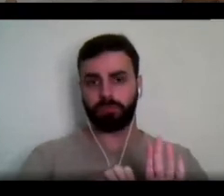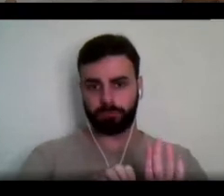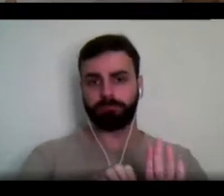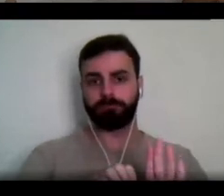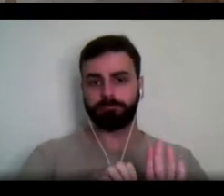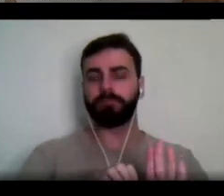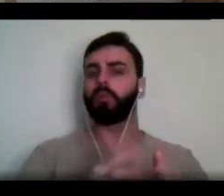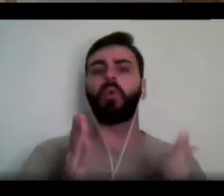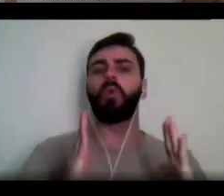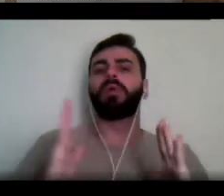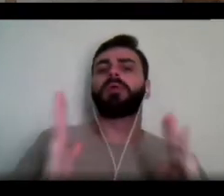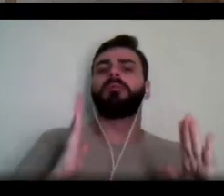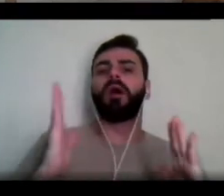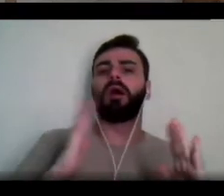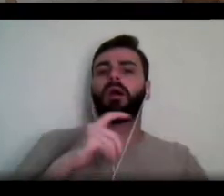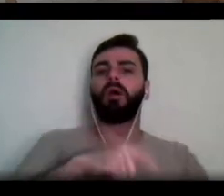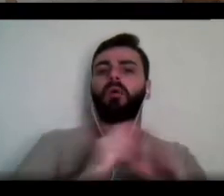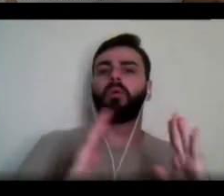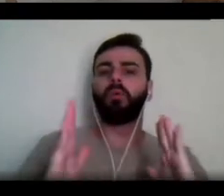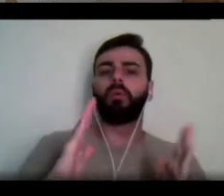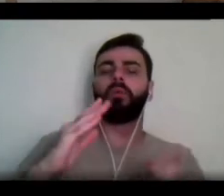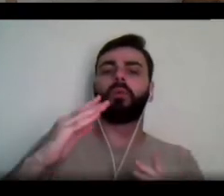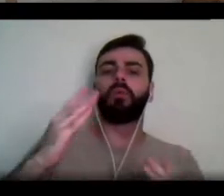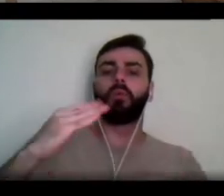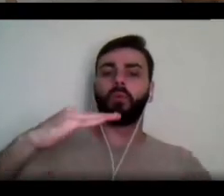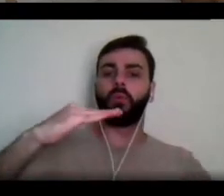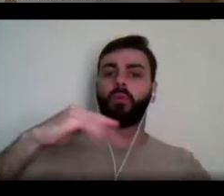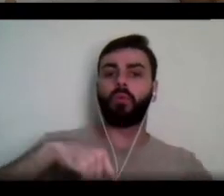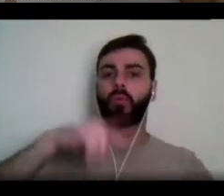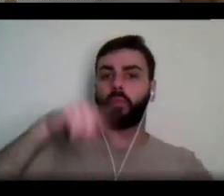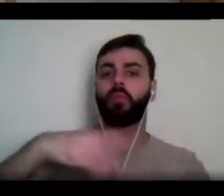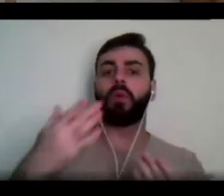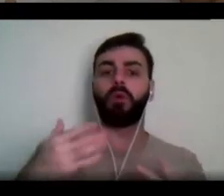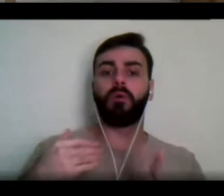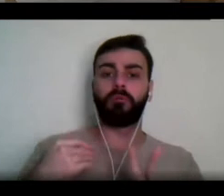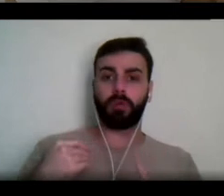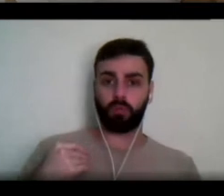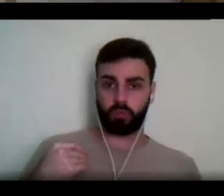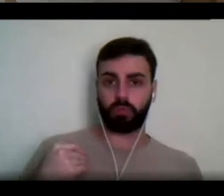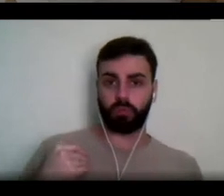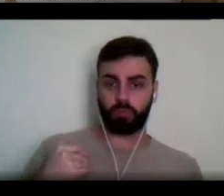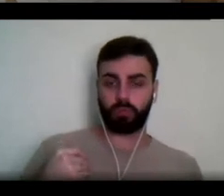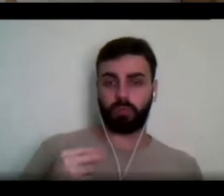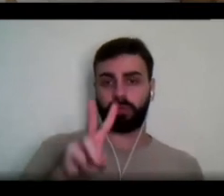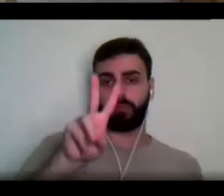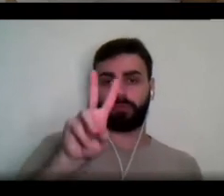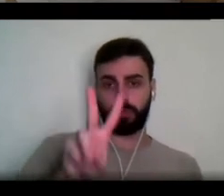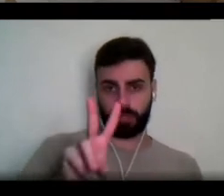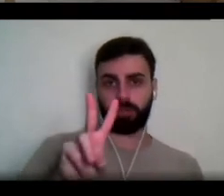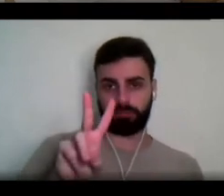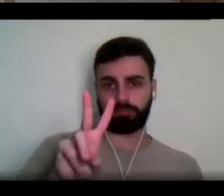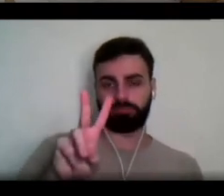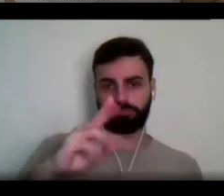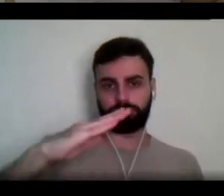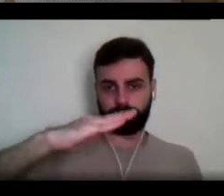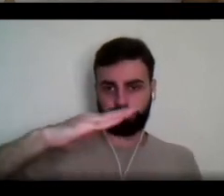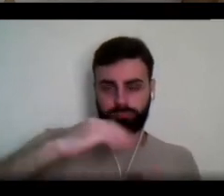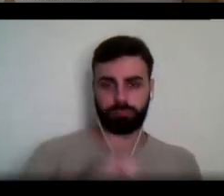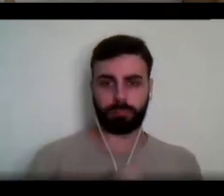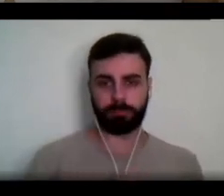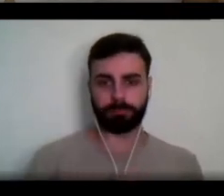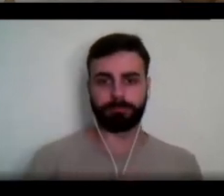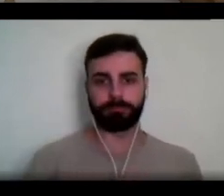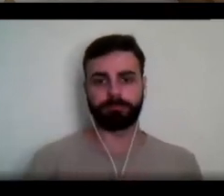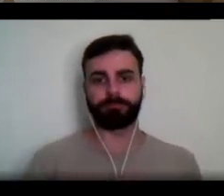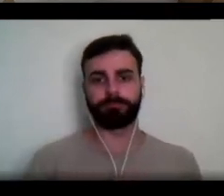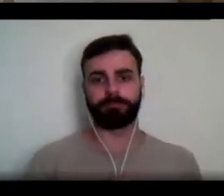Né? De v1 até v. Tem que pôr a linha.